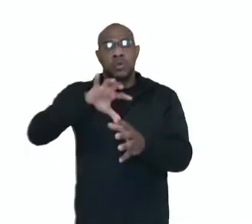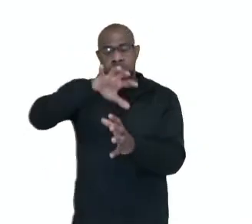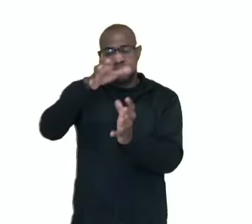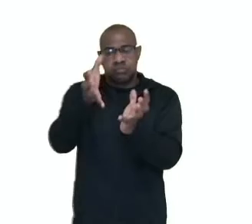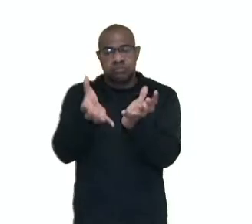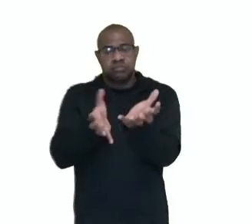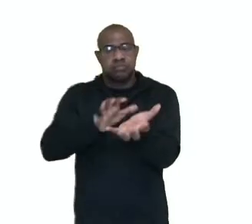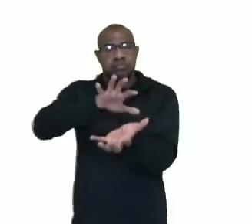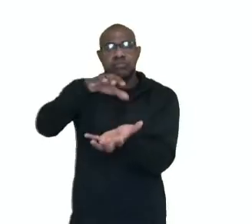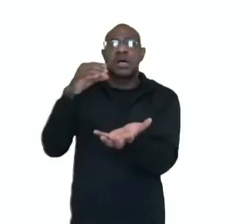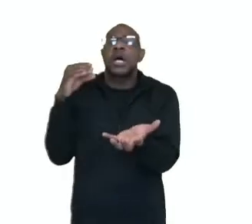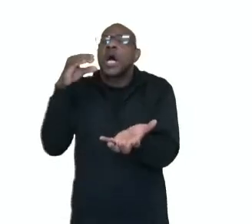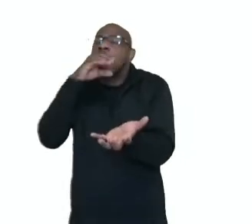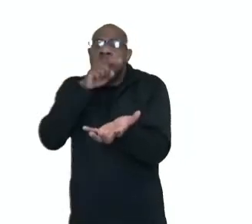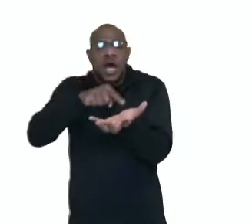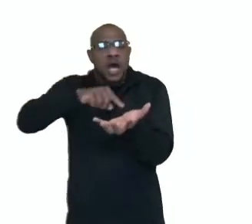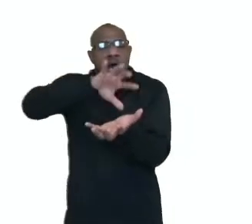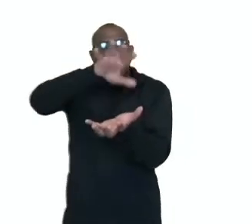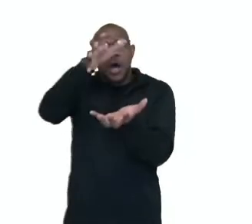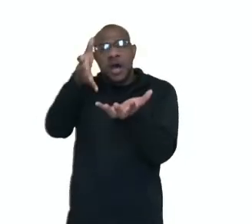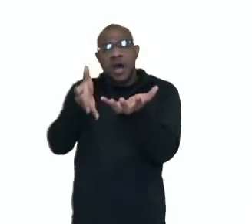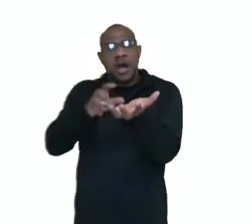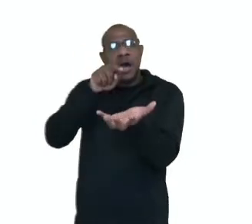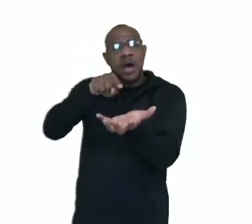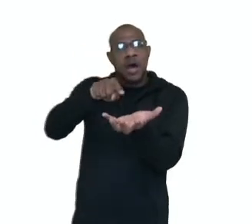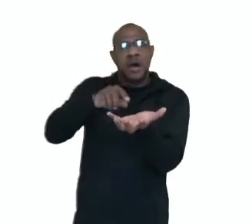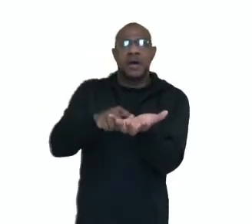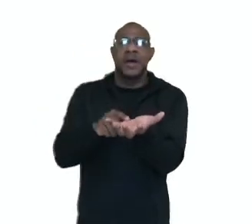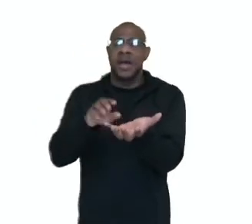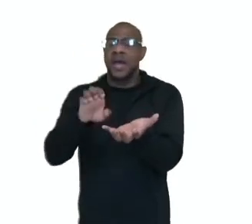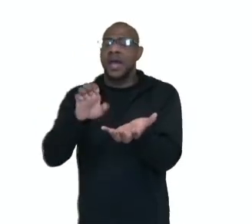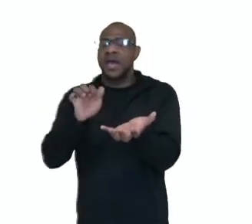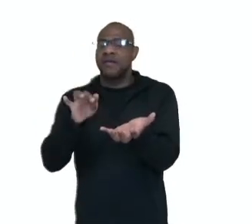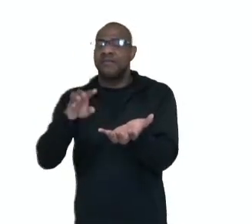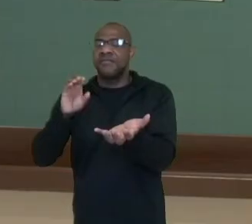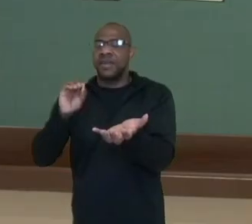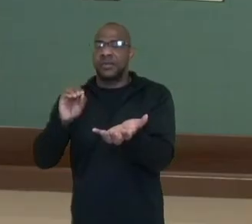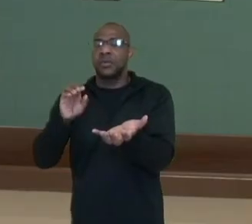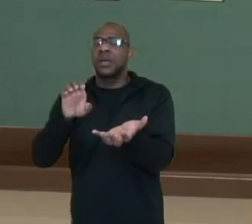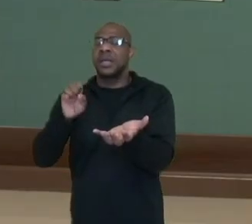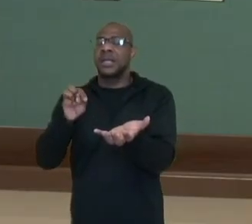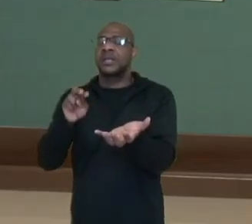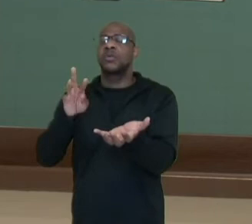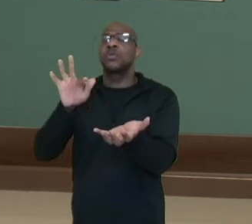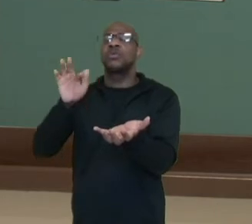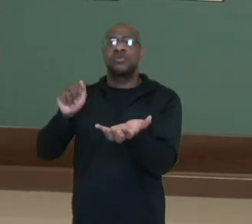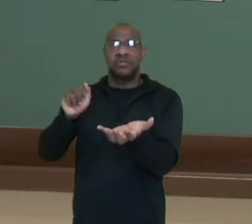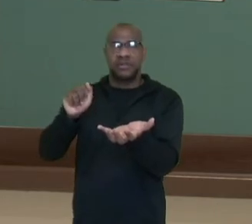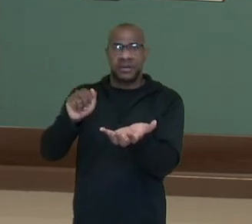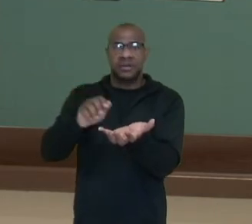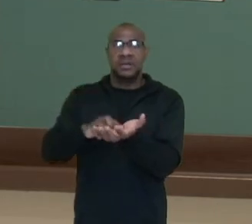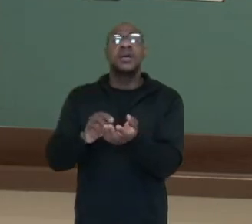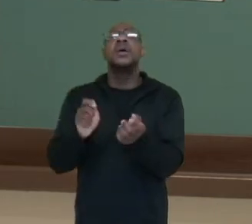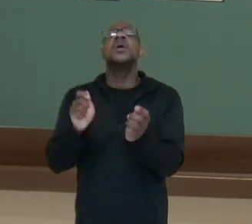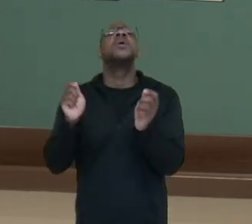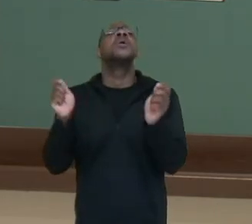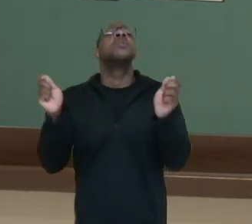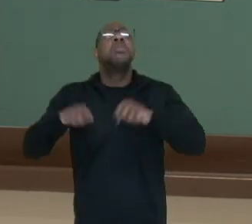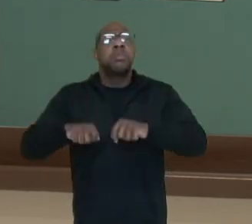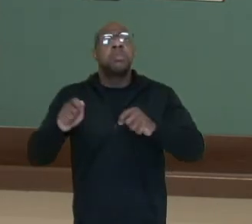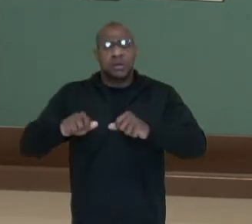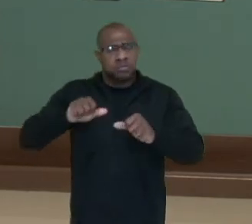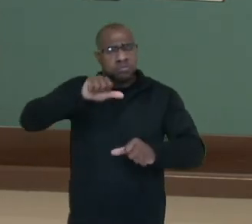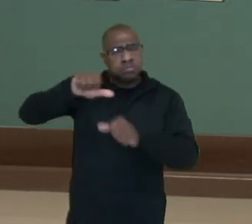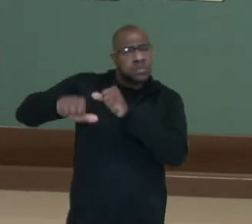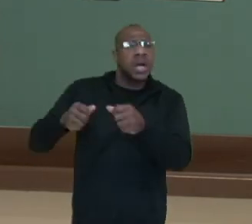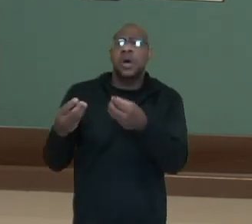estufa. Para cada uma delas, indique formas que podem revertê-las, que podem ser